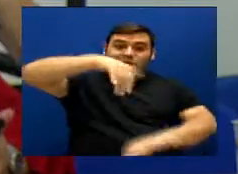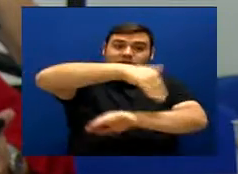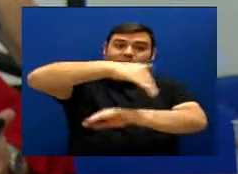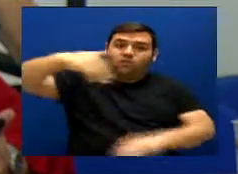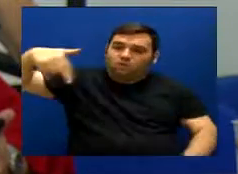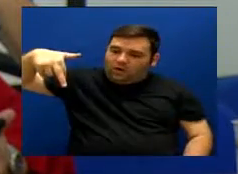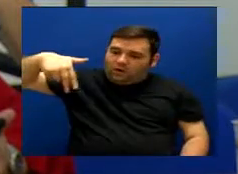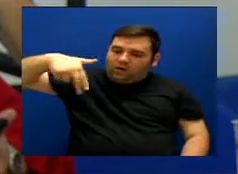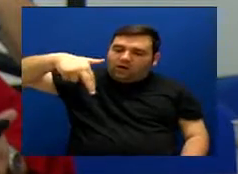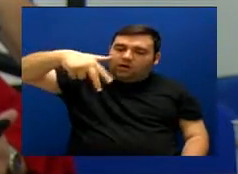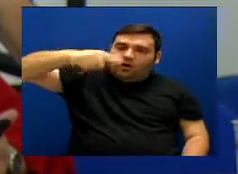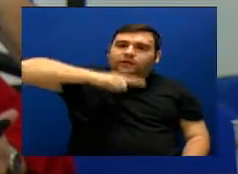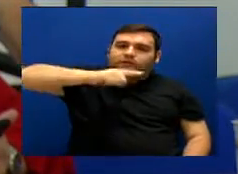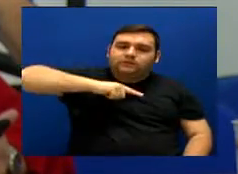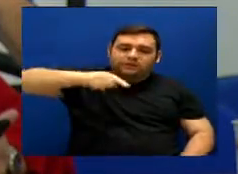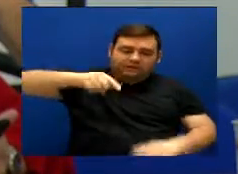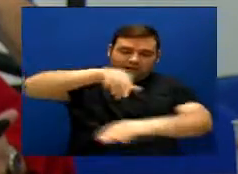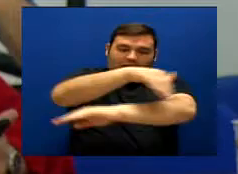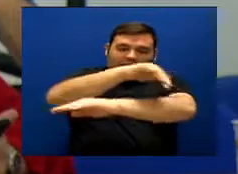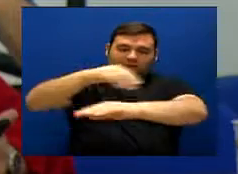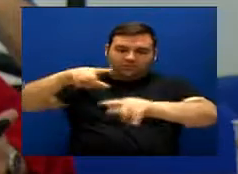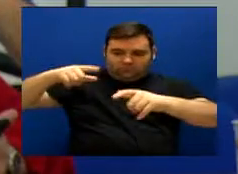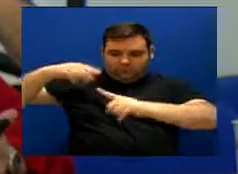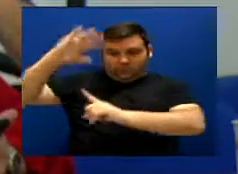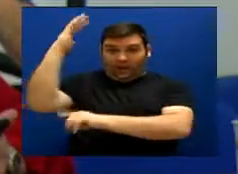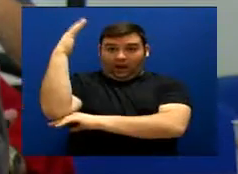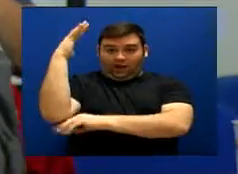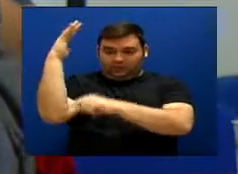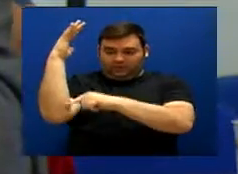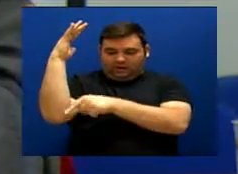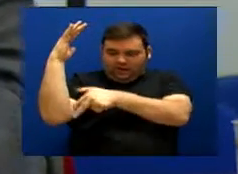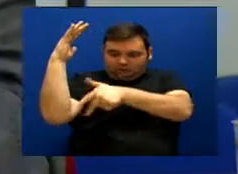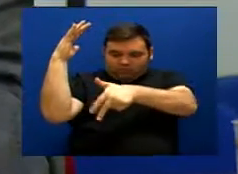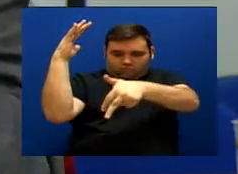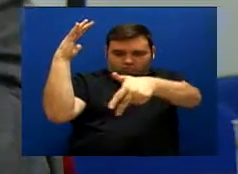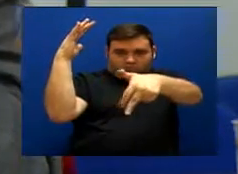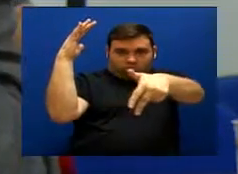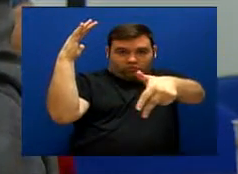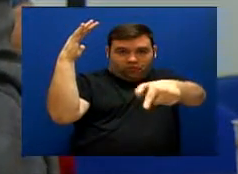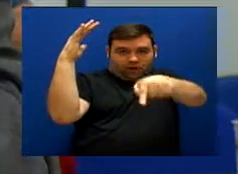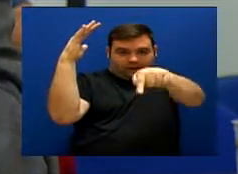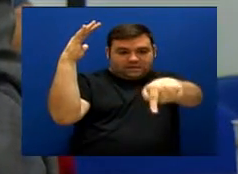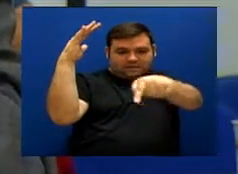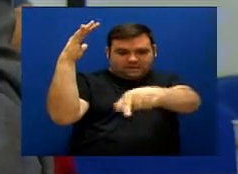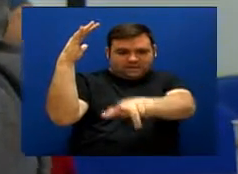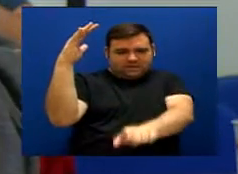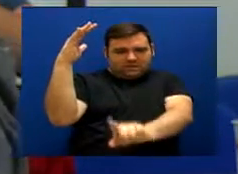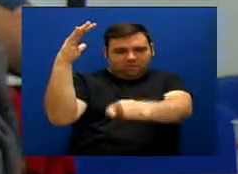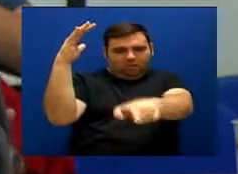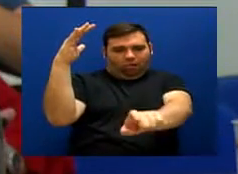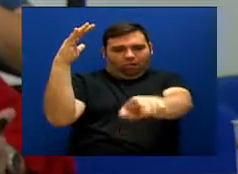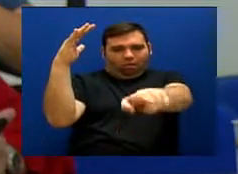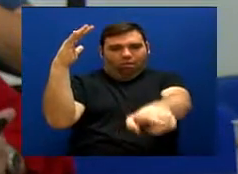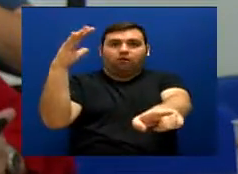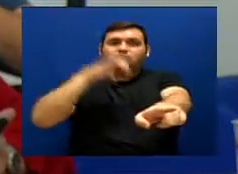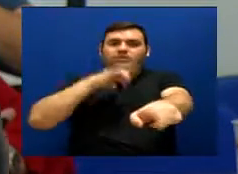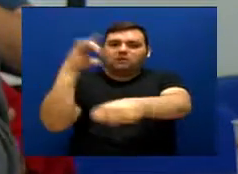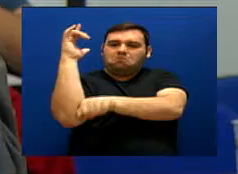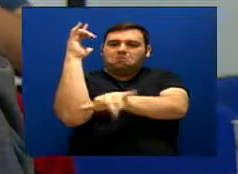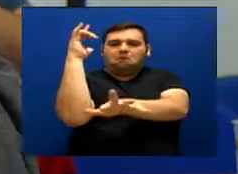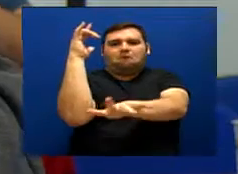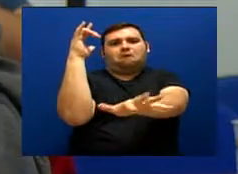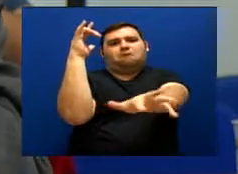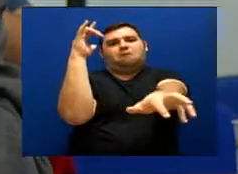do outro lado as raízes estourando o asfalto. Então, quando eu fui plantar as minhas,